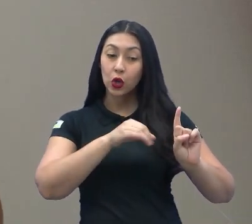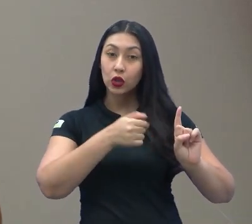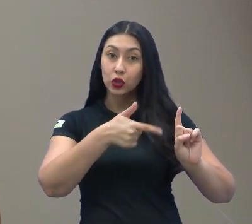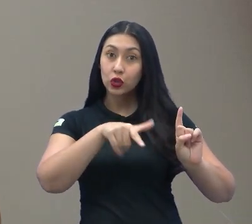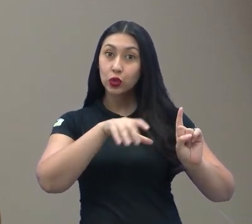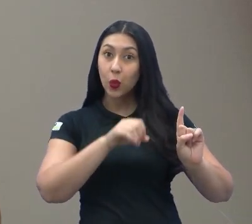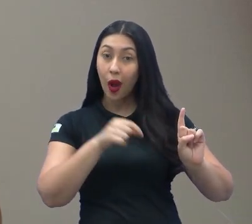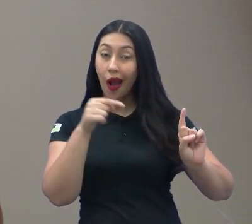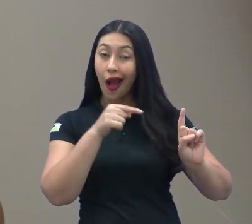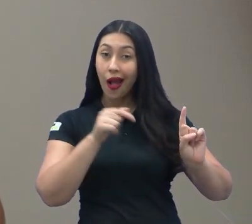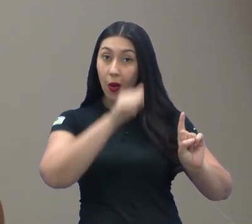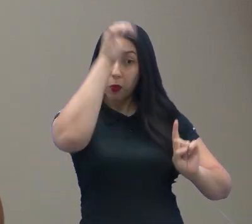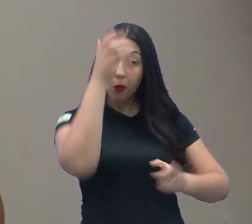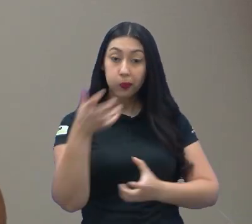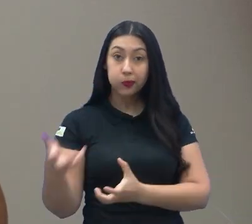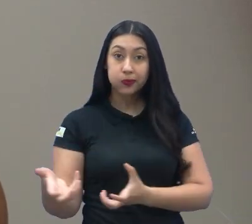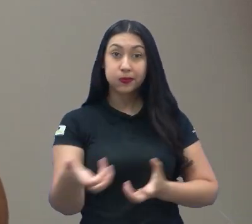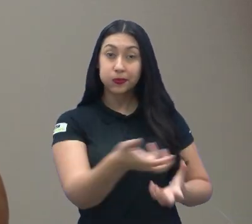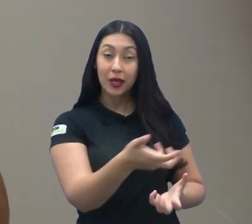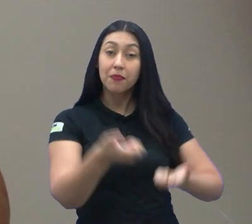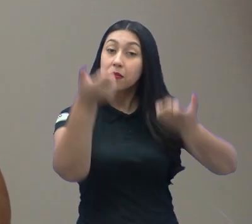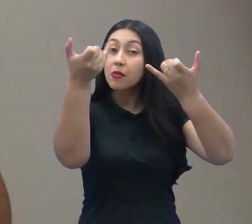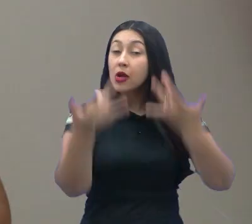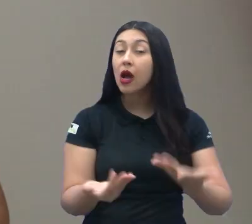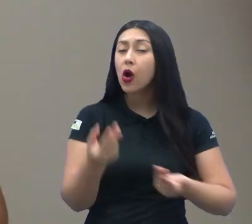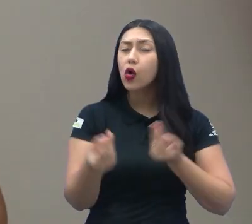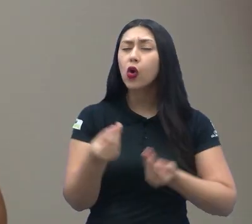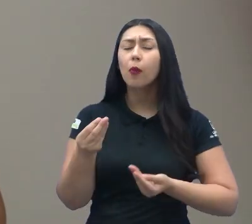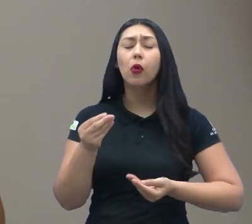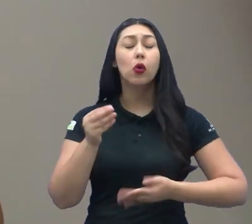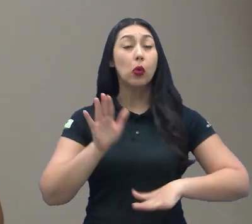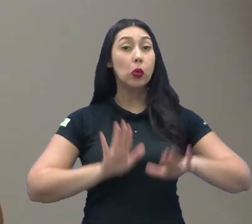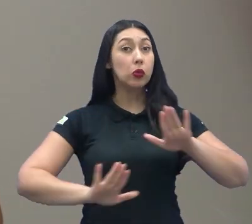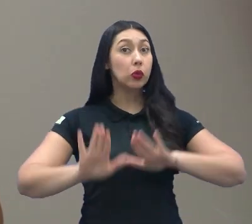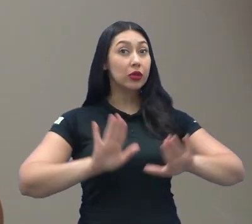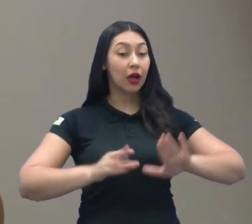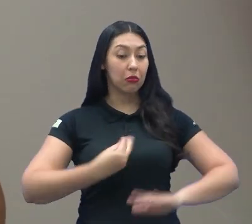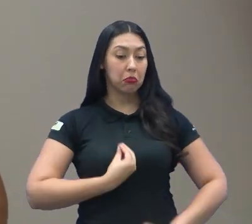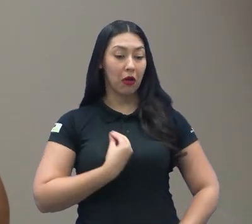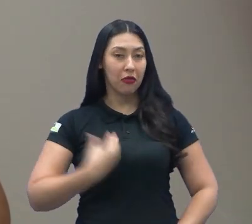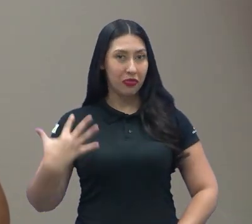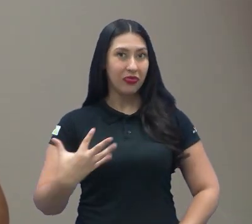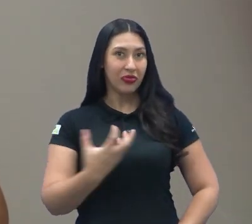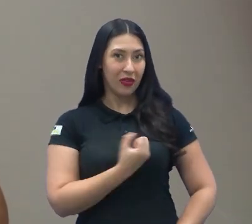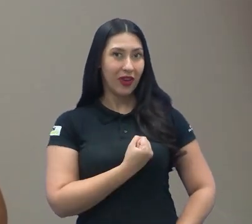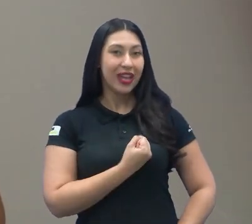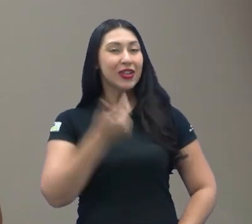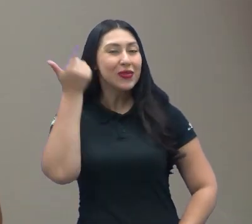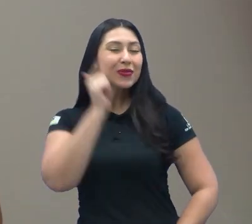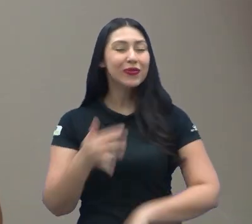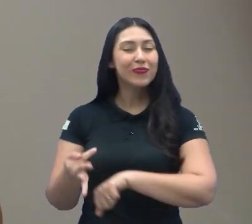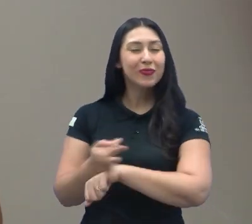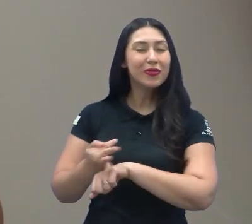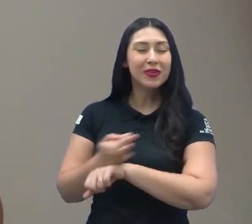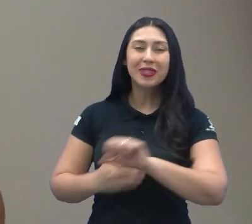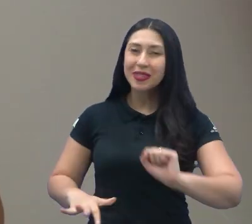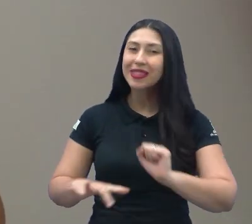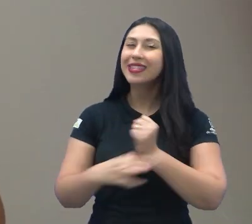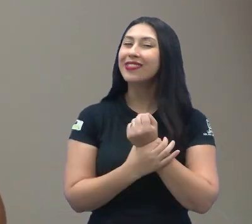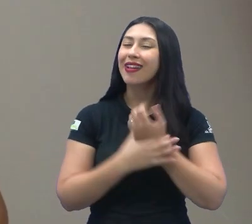Corpo de Bombeiros, para conversar sobre os cuidados que podem salvar vidas e garantir férias seguras e tranquila